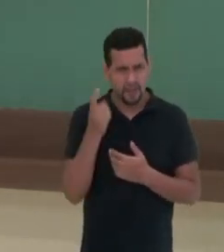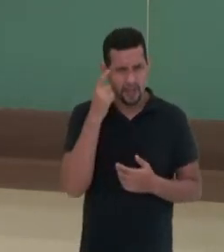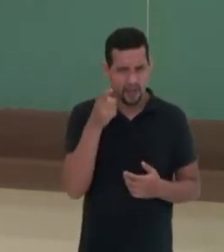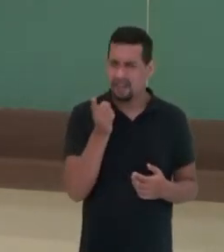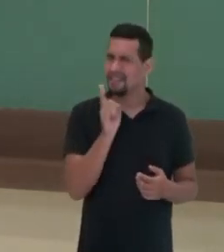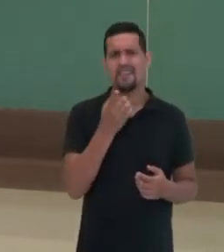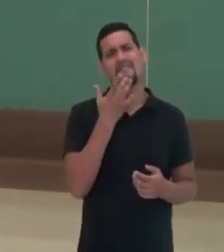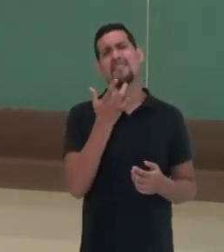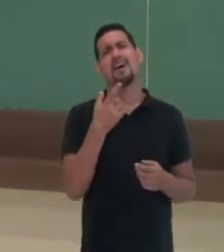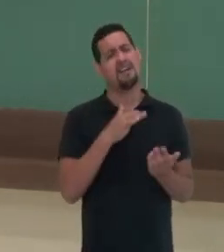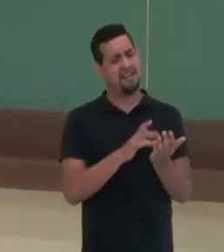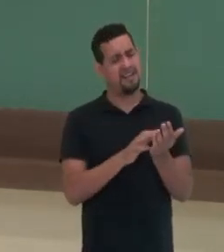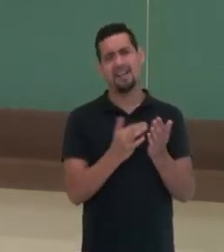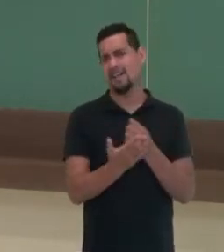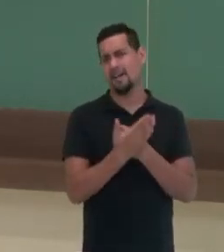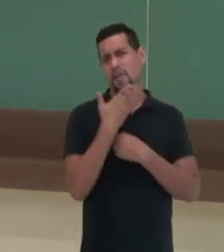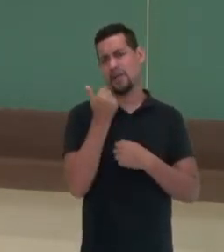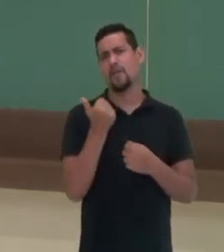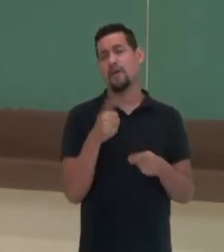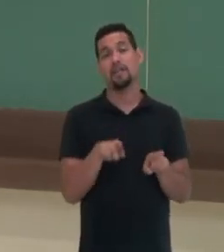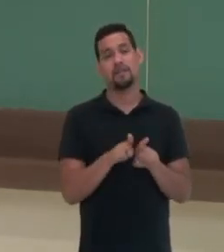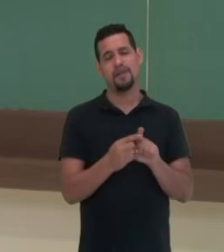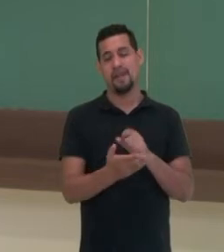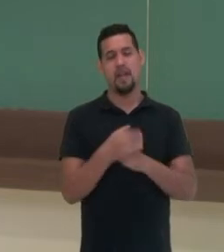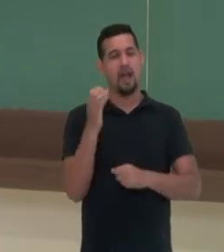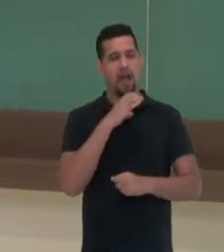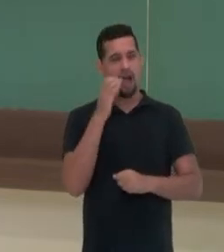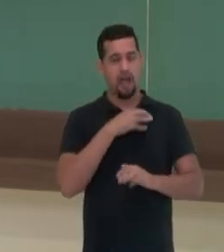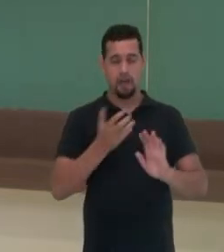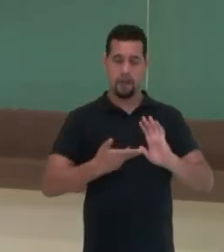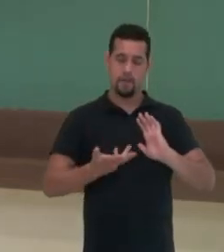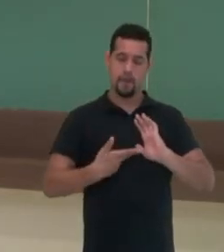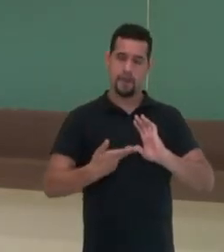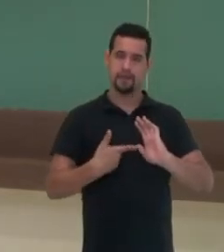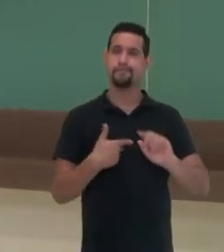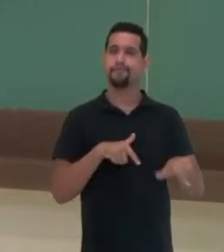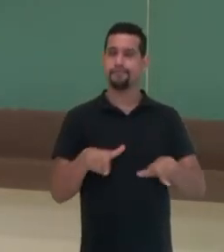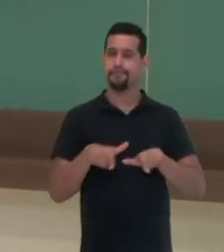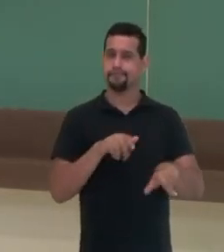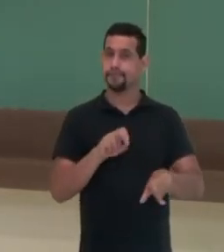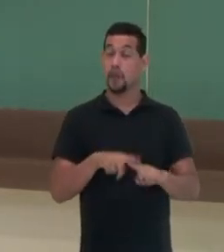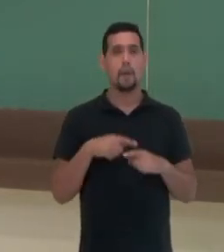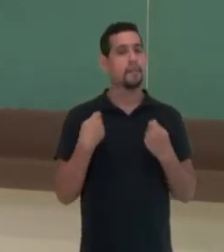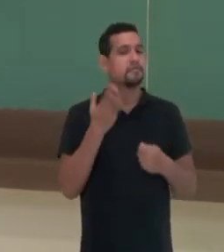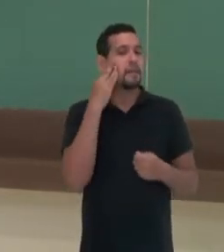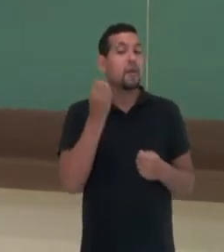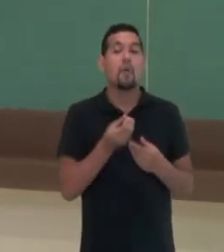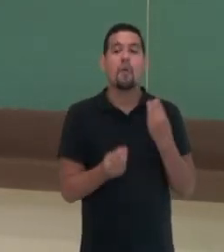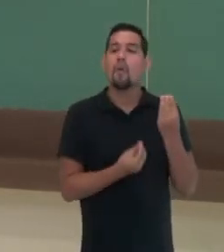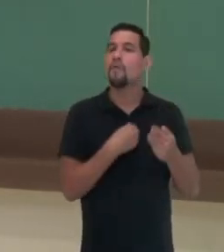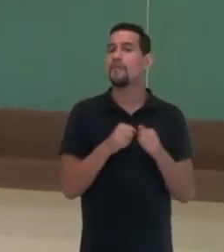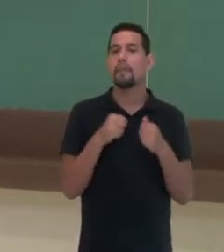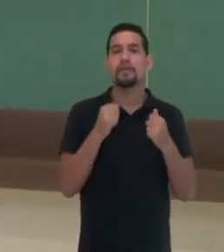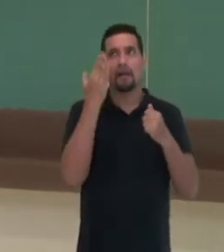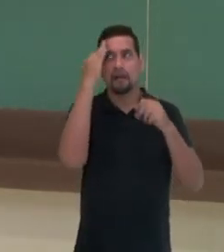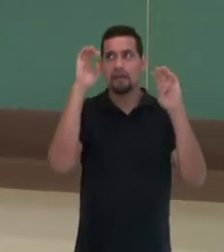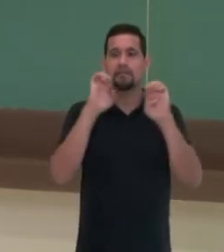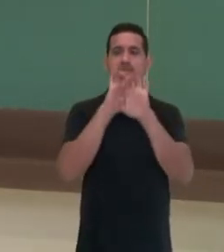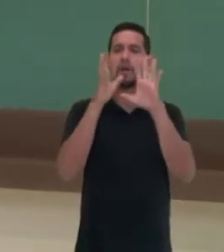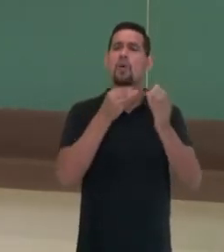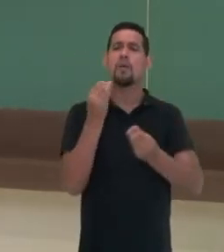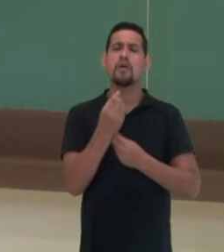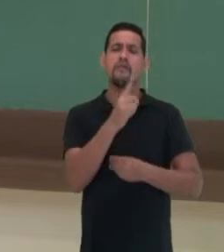difícil, gente? E a calculadora está aí para ajudar a gente. Ela está aí para agilizar o nosso serviço, ok? Eu preciso saber como faz, eu preciso entender o